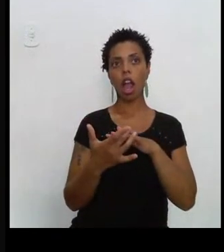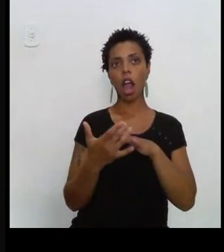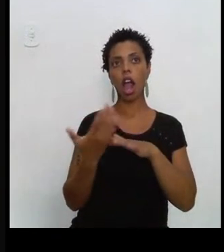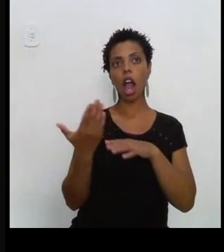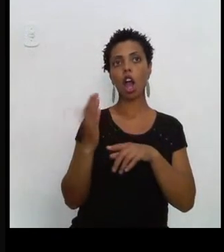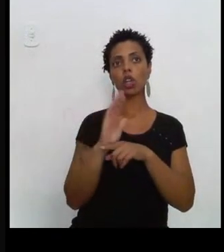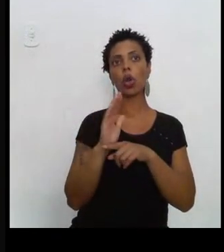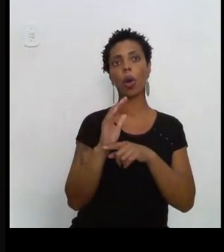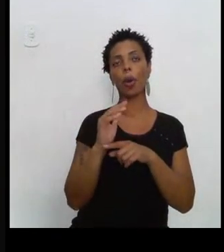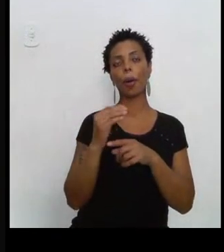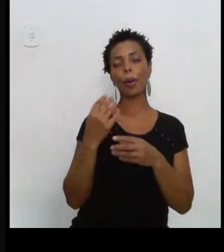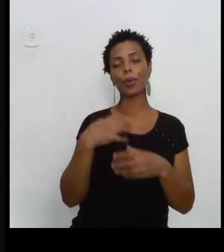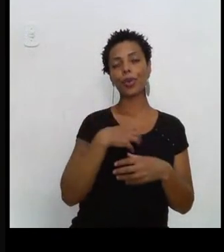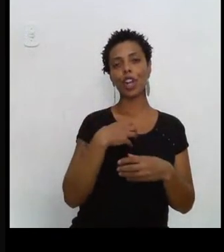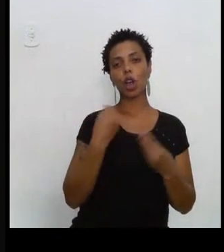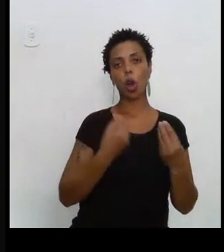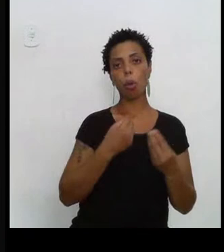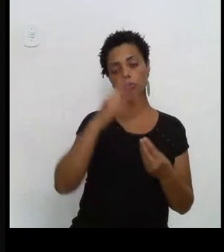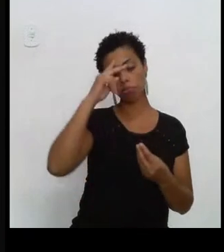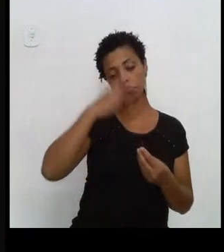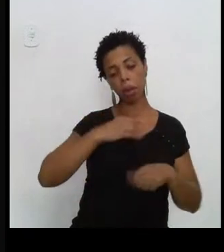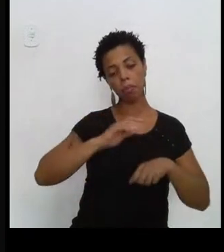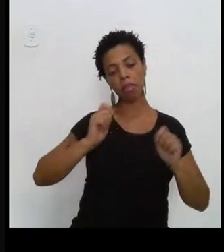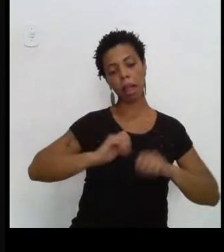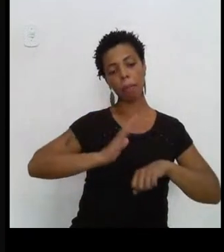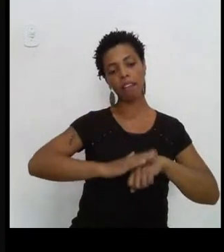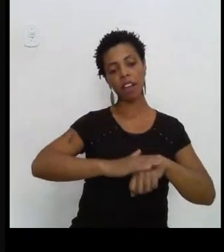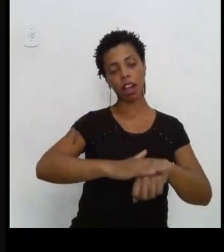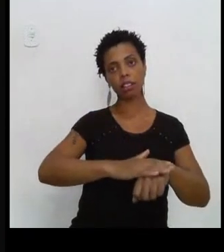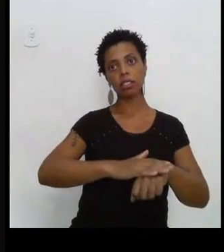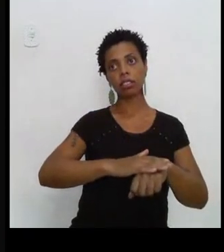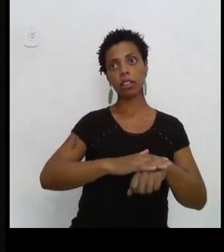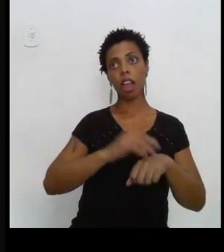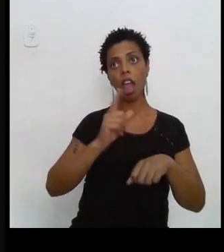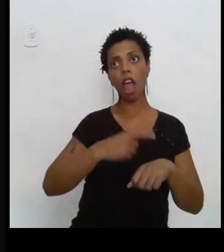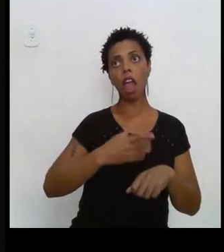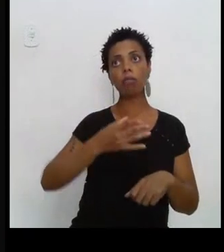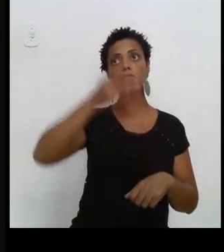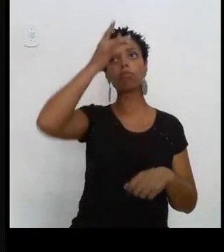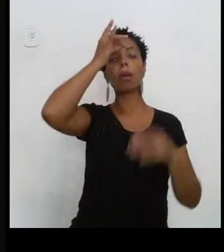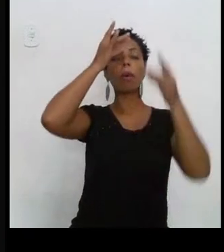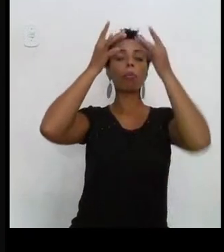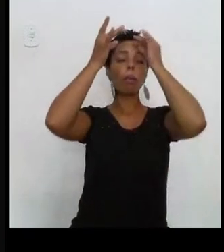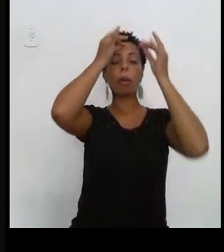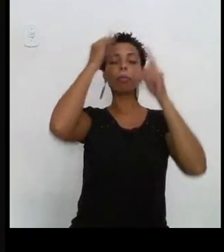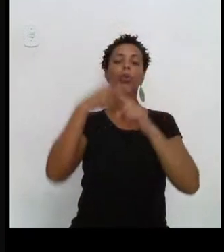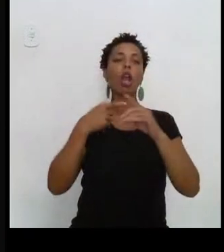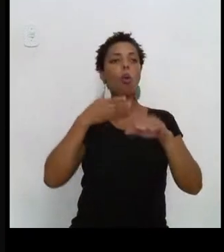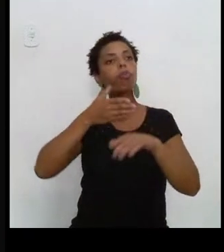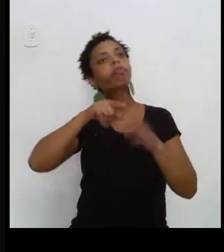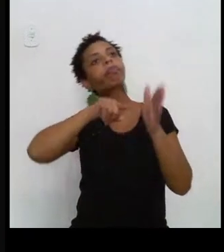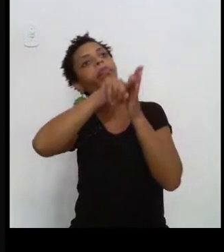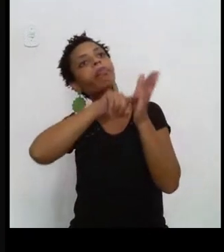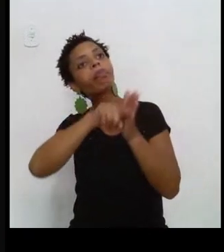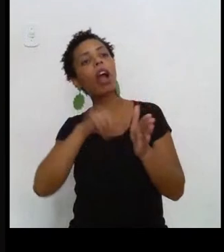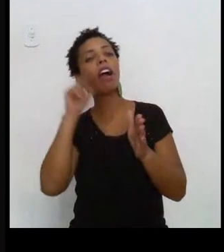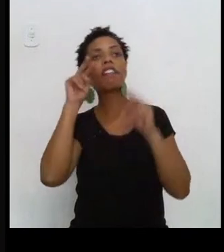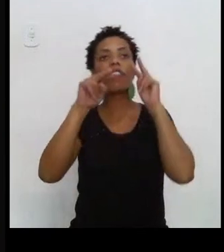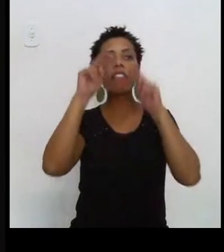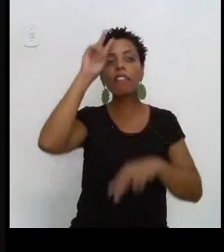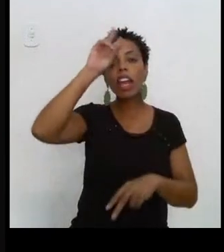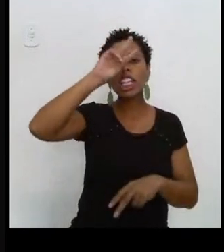navego em Irauçuba história história dela iam mostrando através da está aparecendo passión ano palhaça não engravidaria